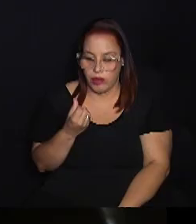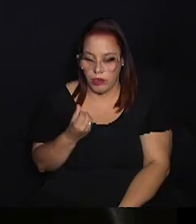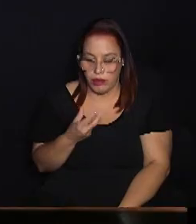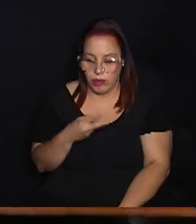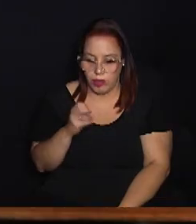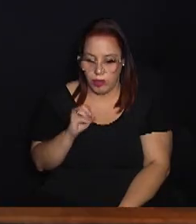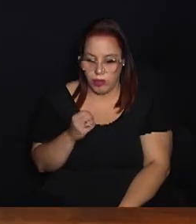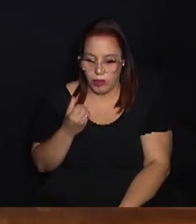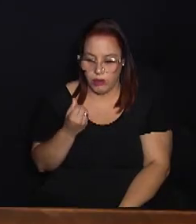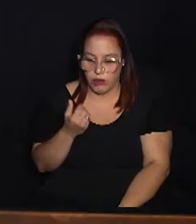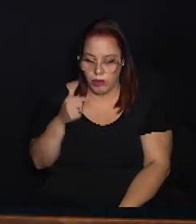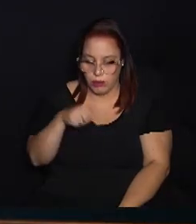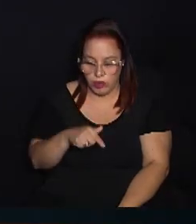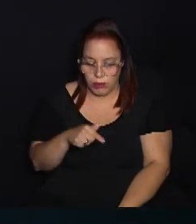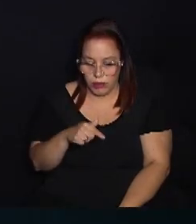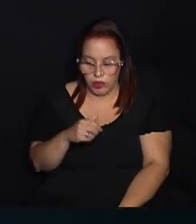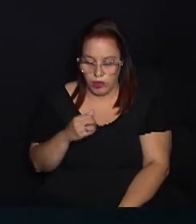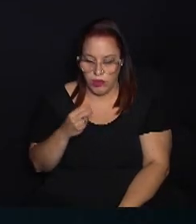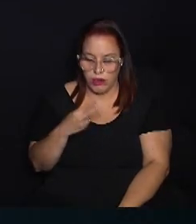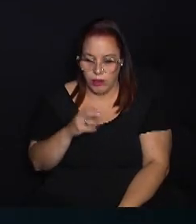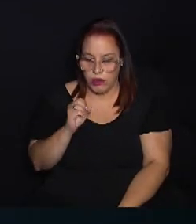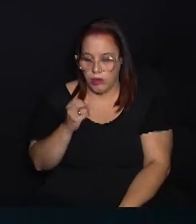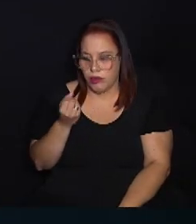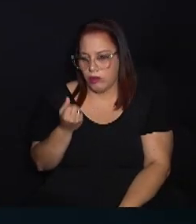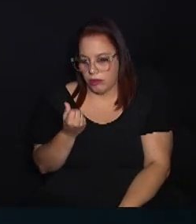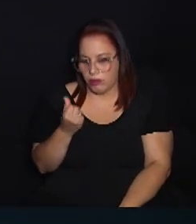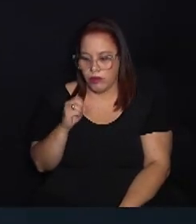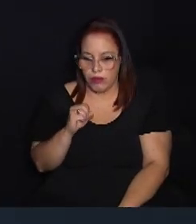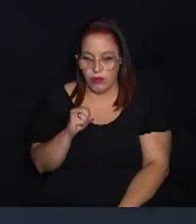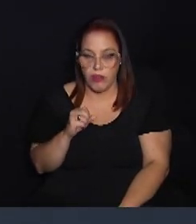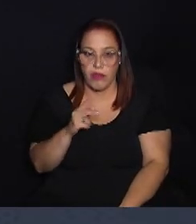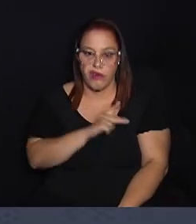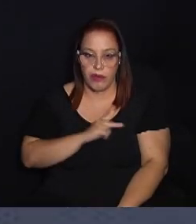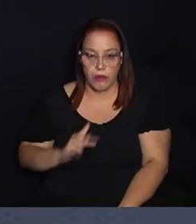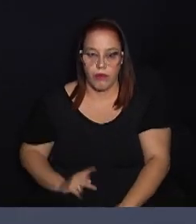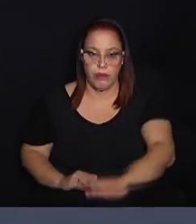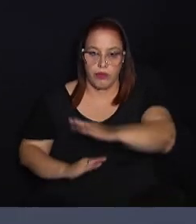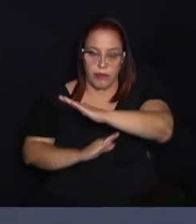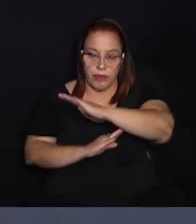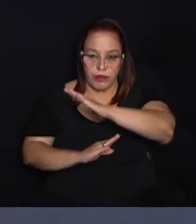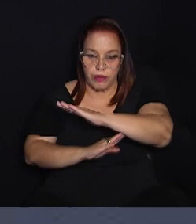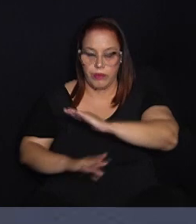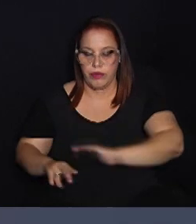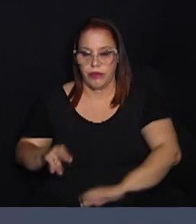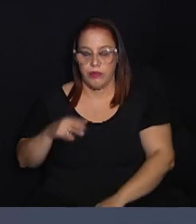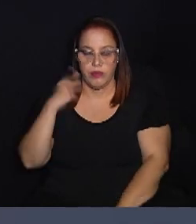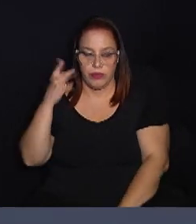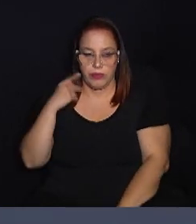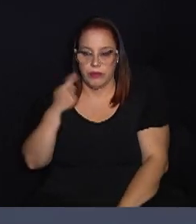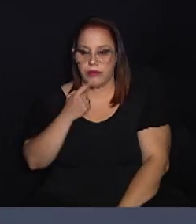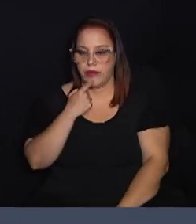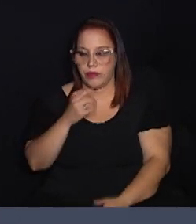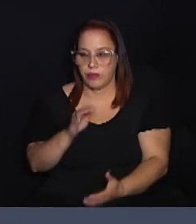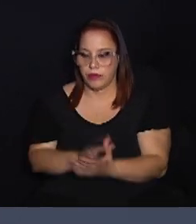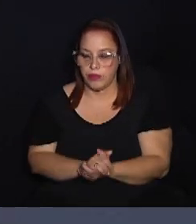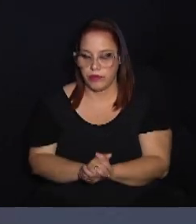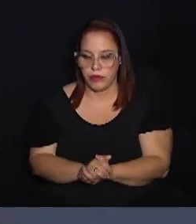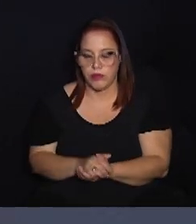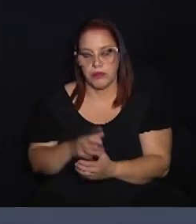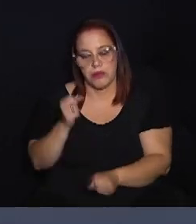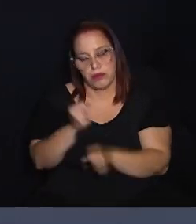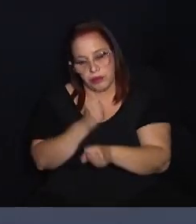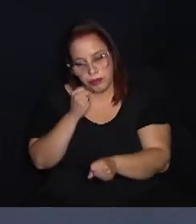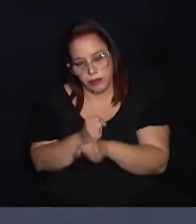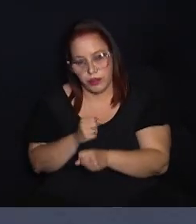biênios 2015 2016 e 2017 2018 foi presidente da Câmara de